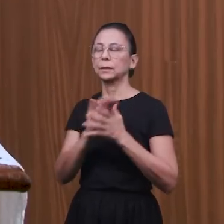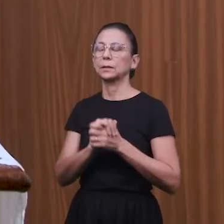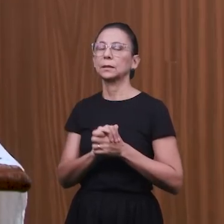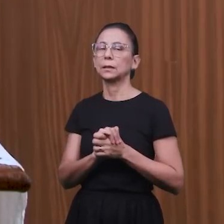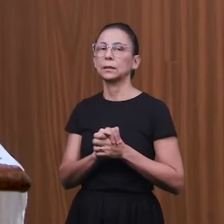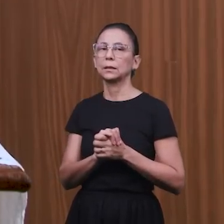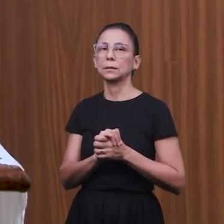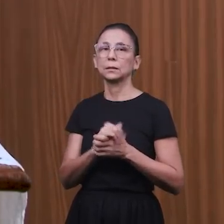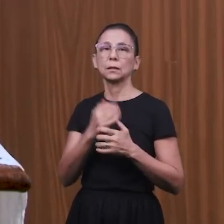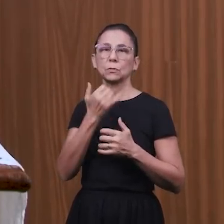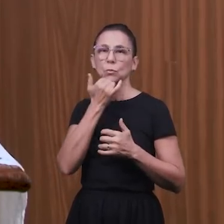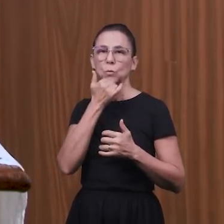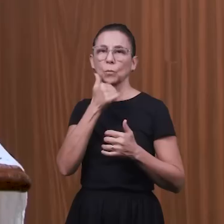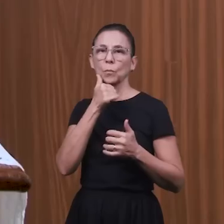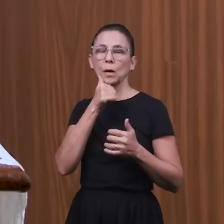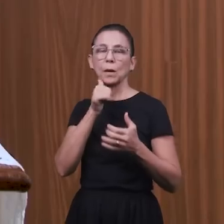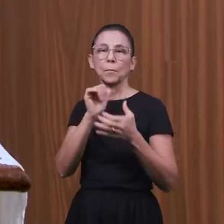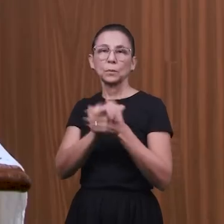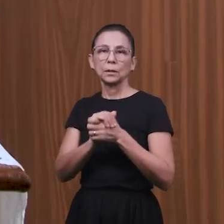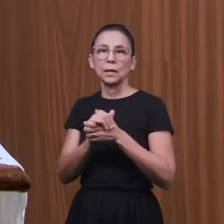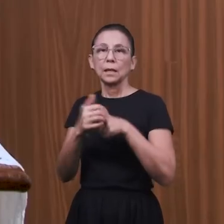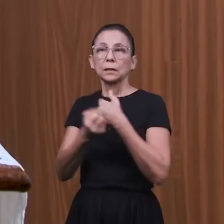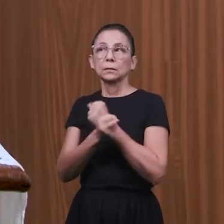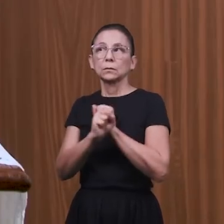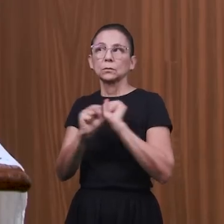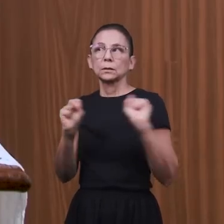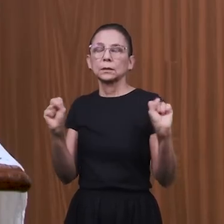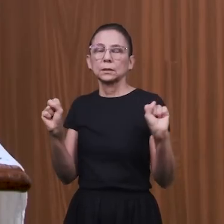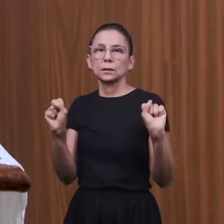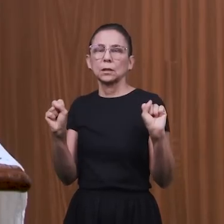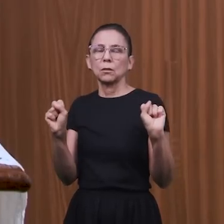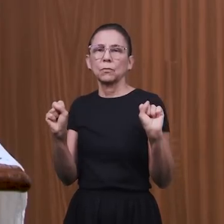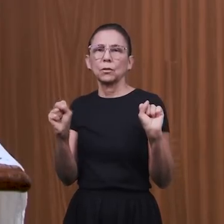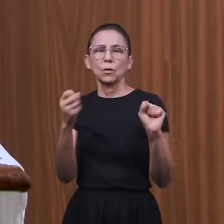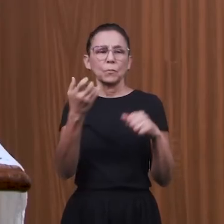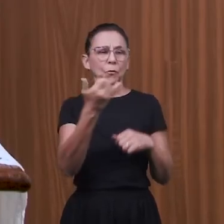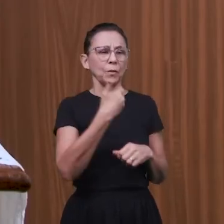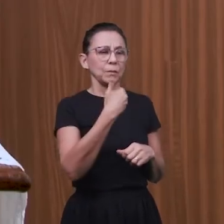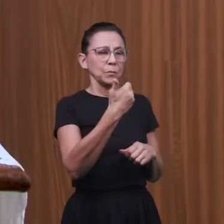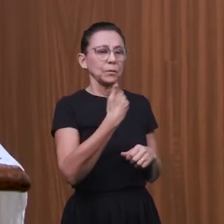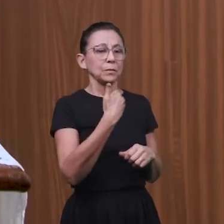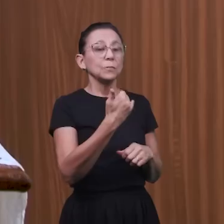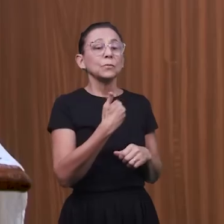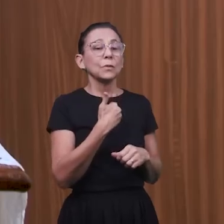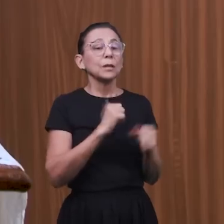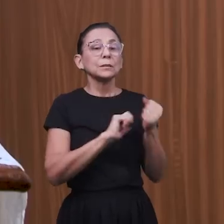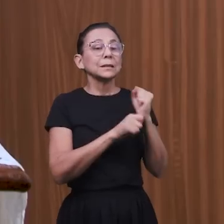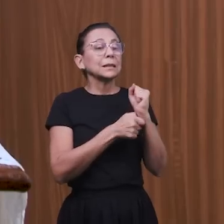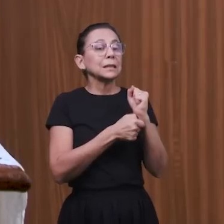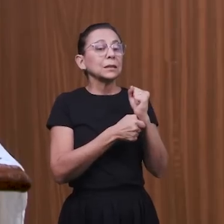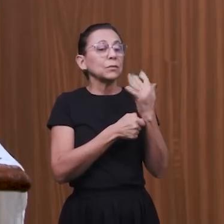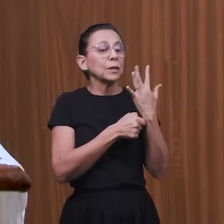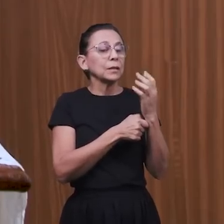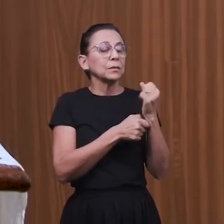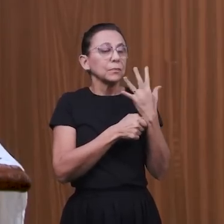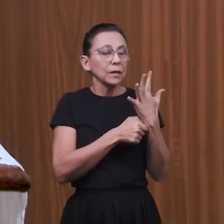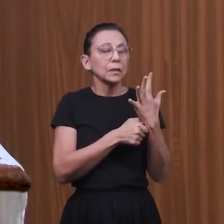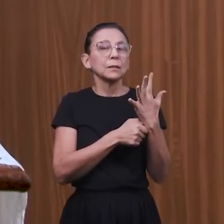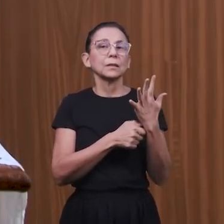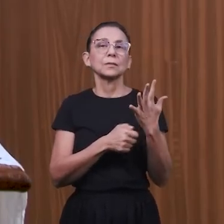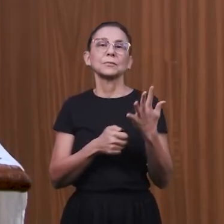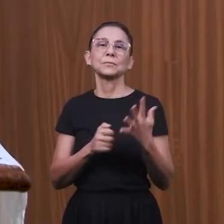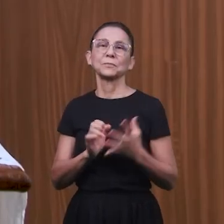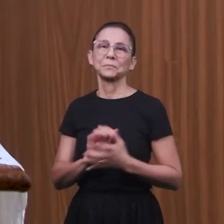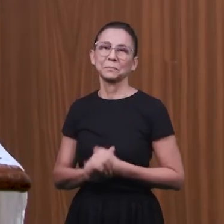que a estavam importunando. Mas esse não é o detalhe para nós. O detalhe para nós é entendermos este